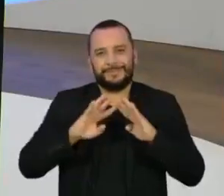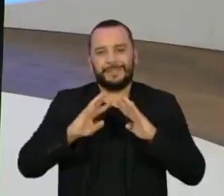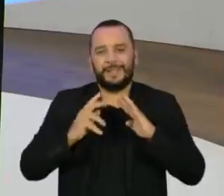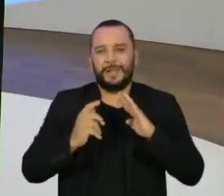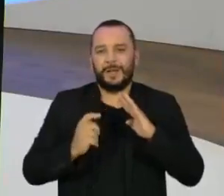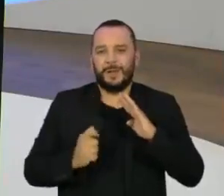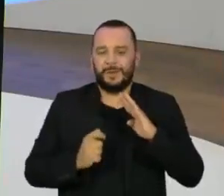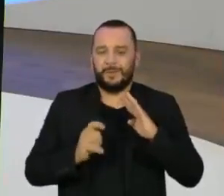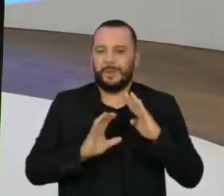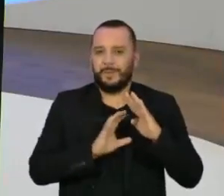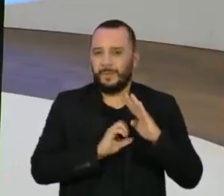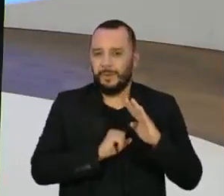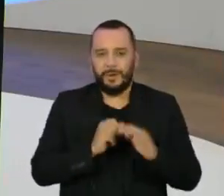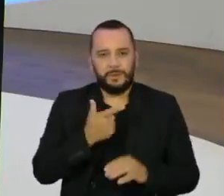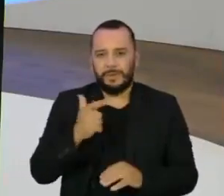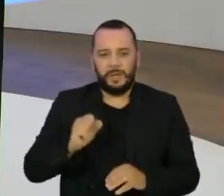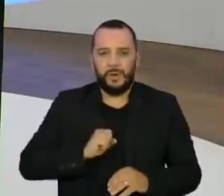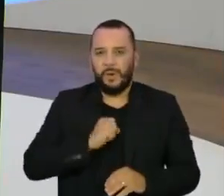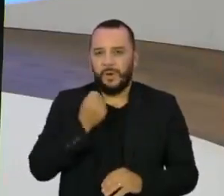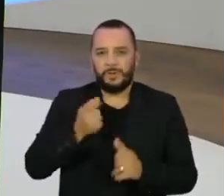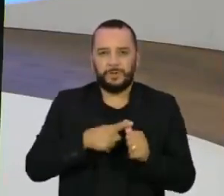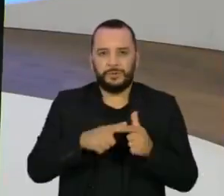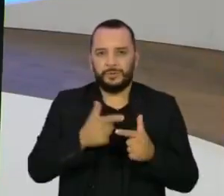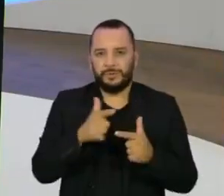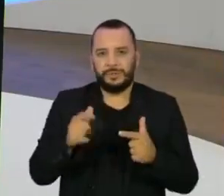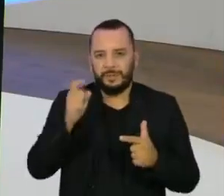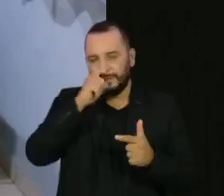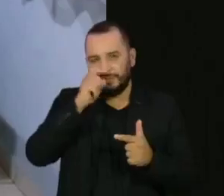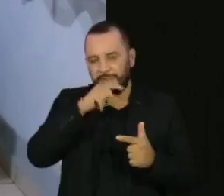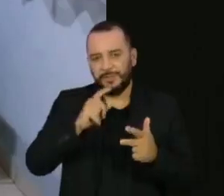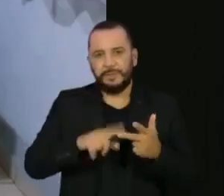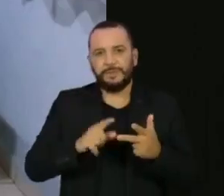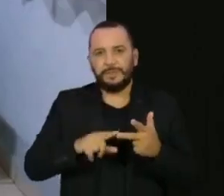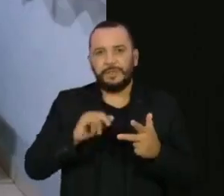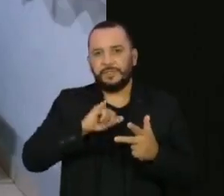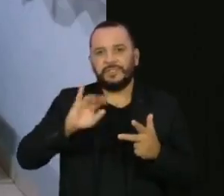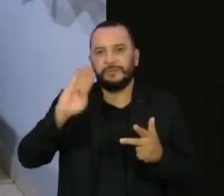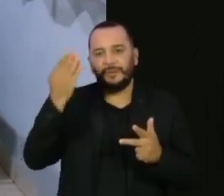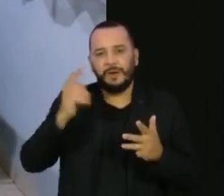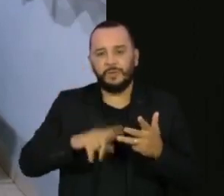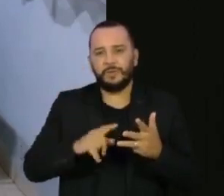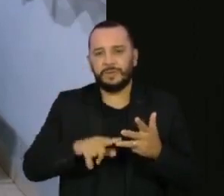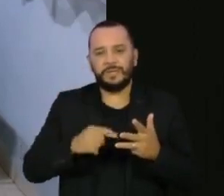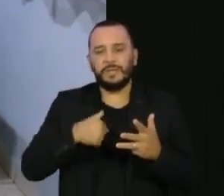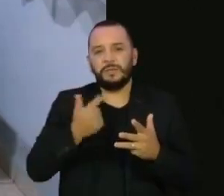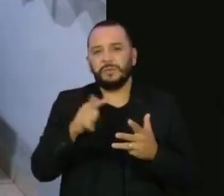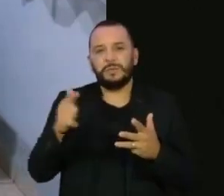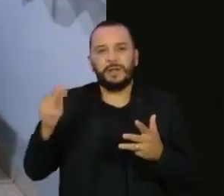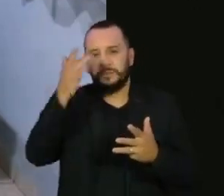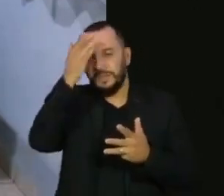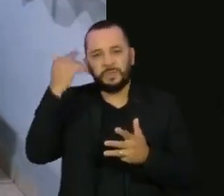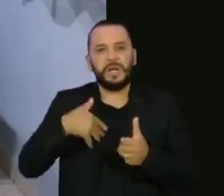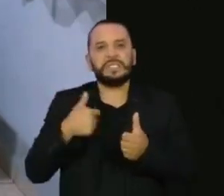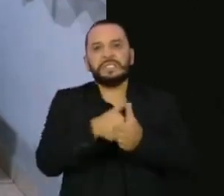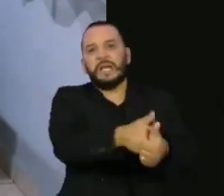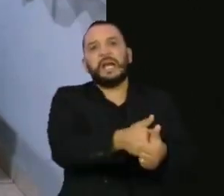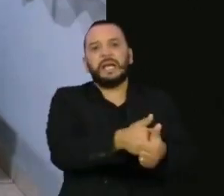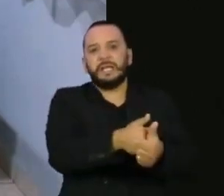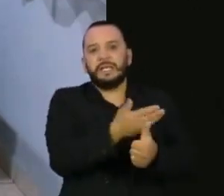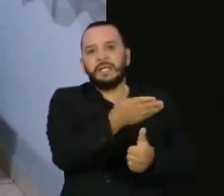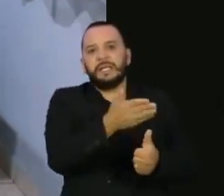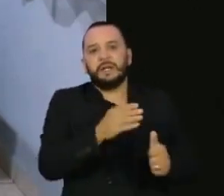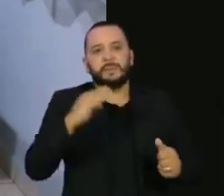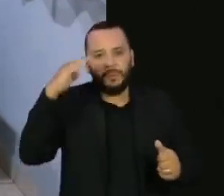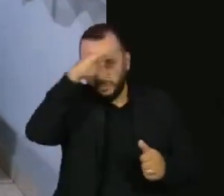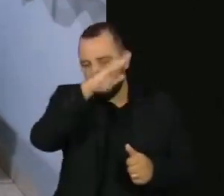news, não entra bolsominion. Eu não estou cantando para Bolsonaro, não quero cantar para Bolsonaro. Nunca foi, eu